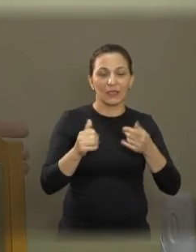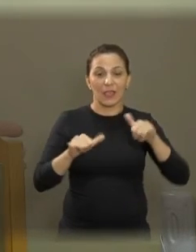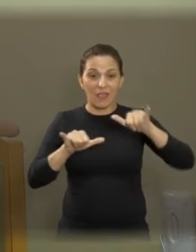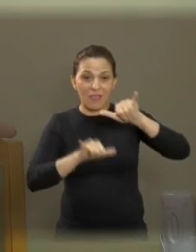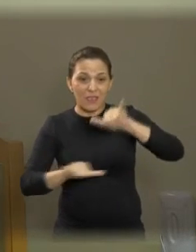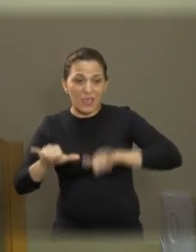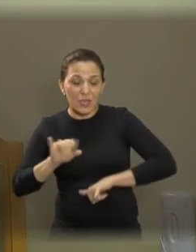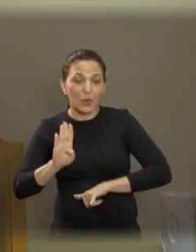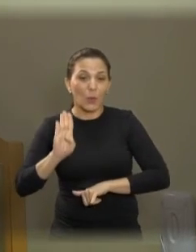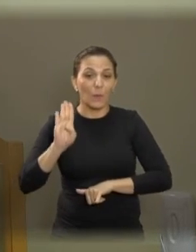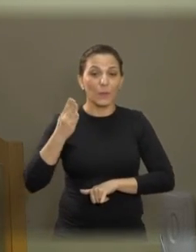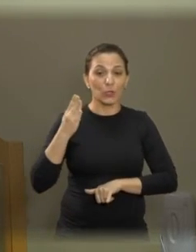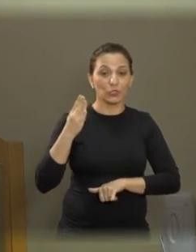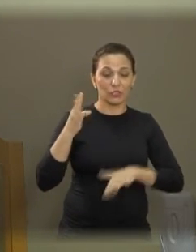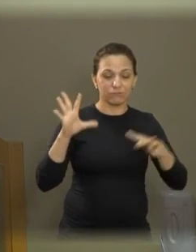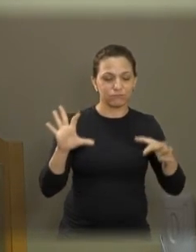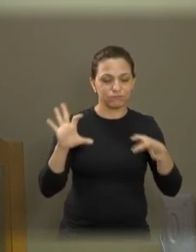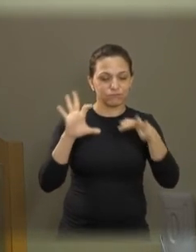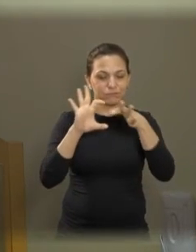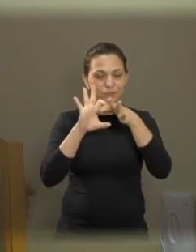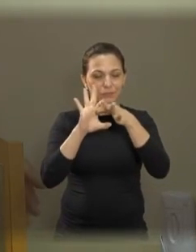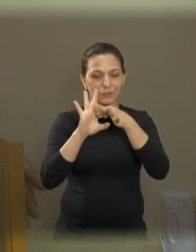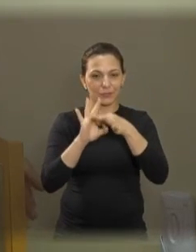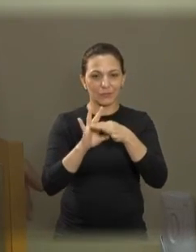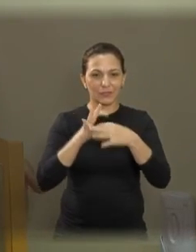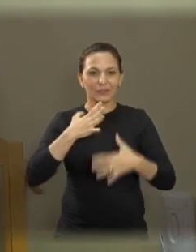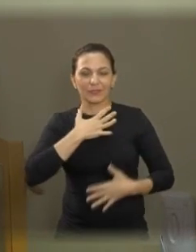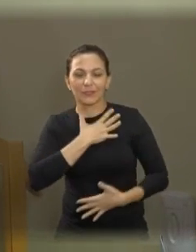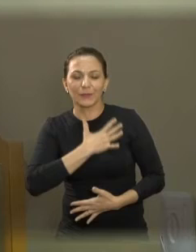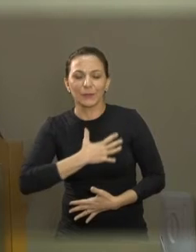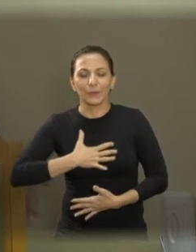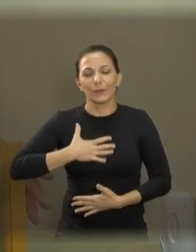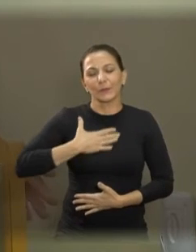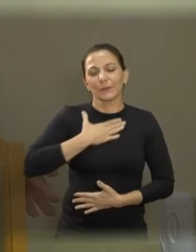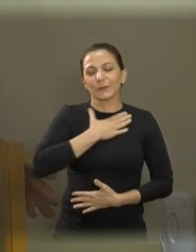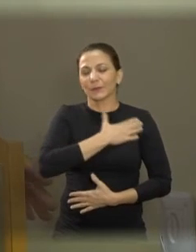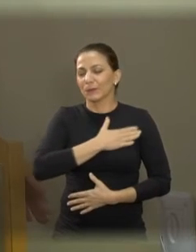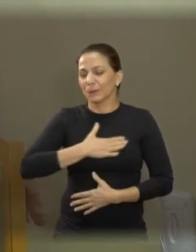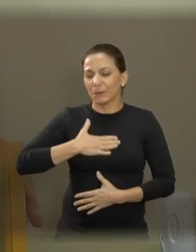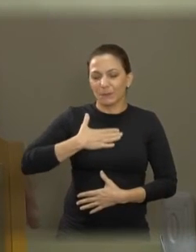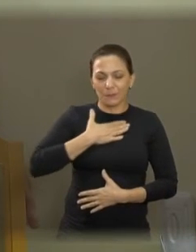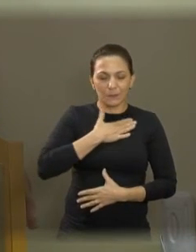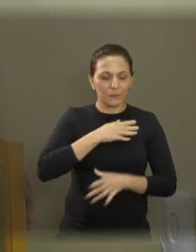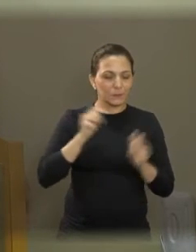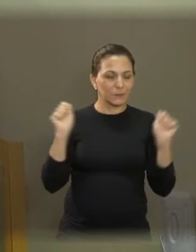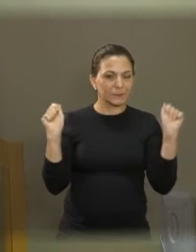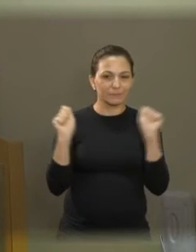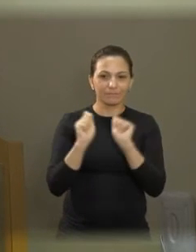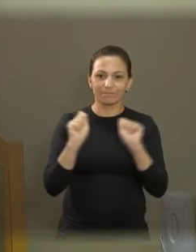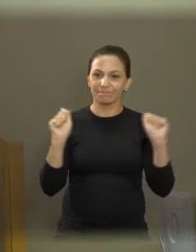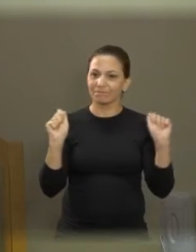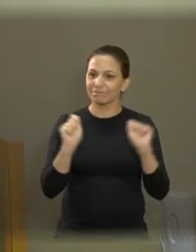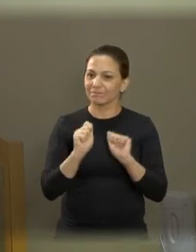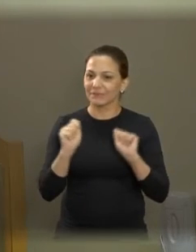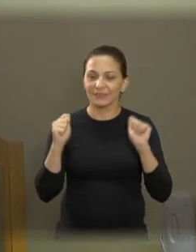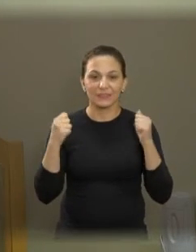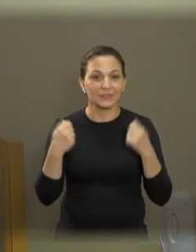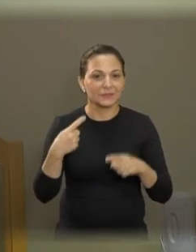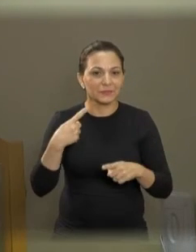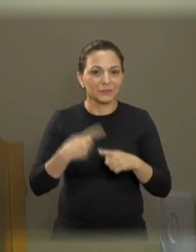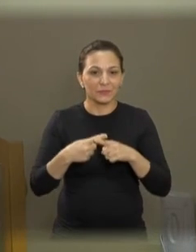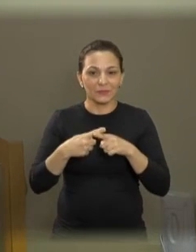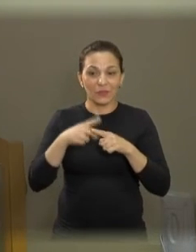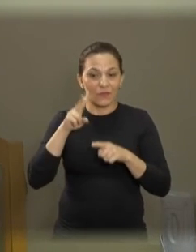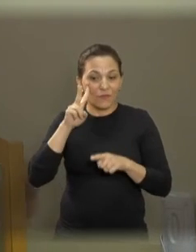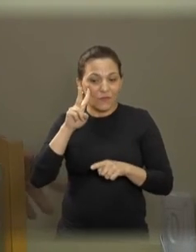química. E isso é um prazer, é prazeroso. Por quê? Porque eu